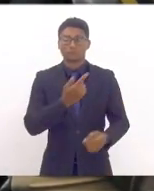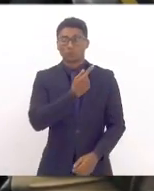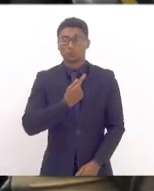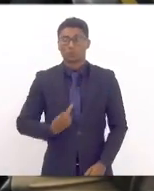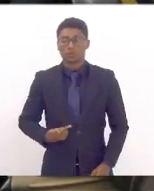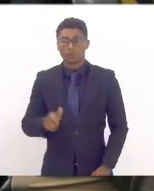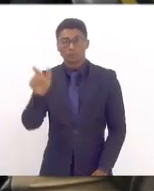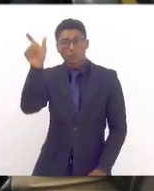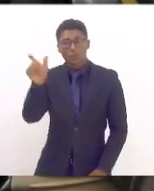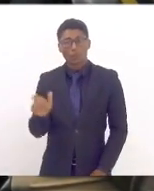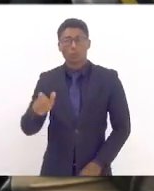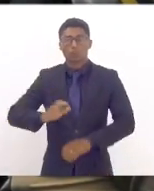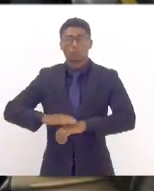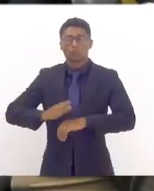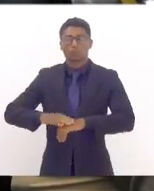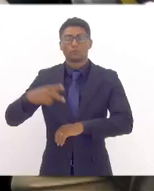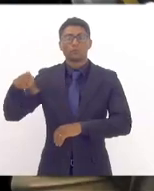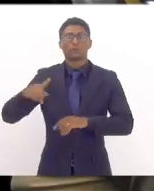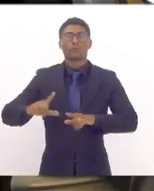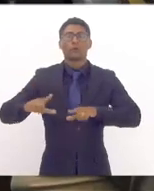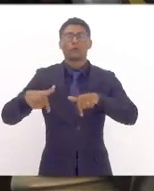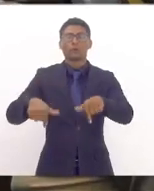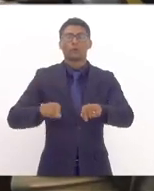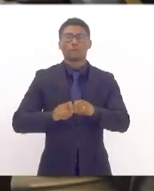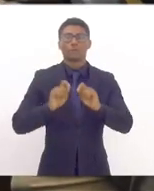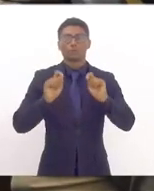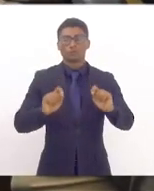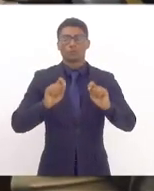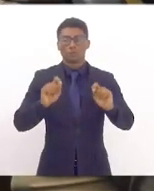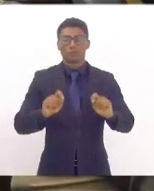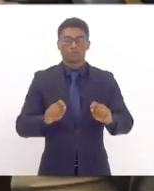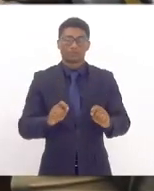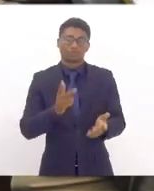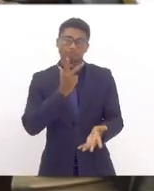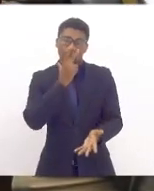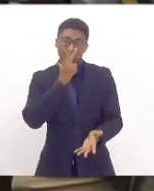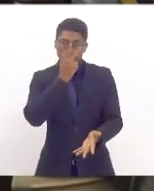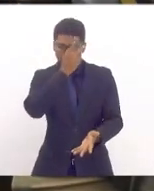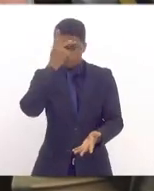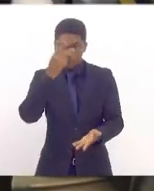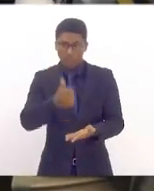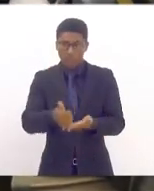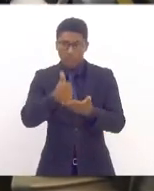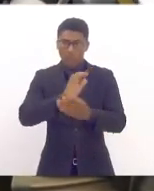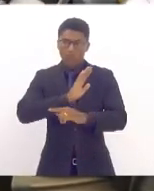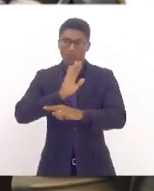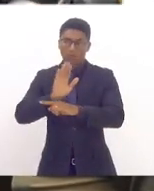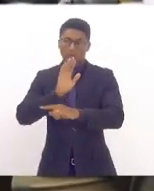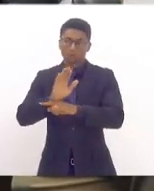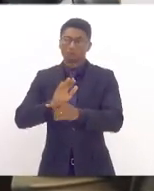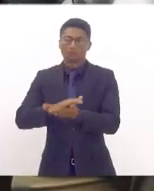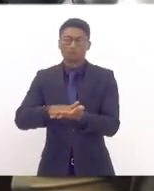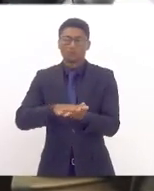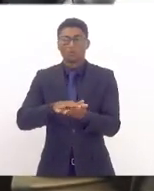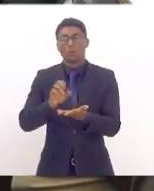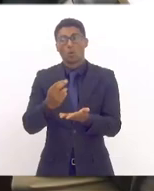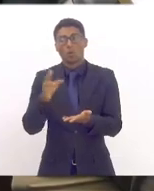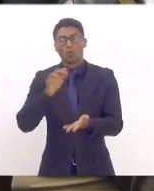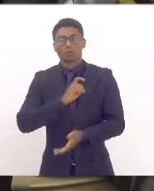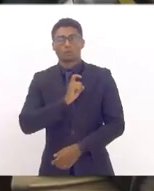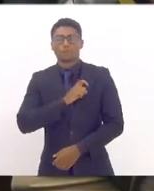do Estado ou Mau assessorado ou de forma ardilosa